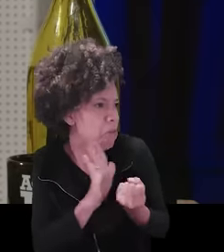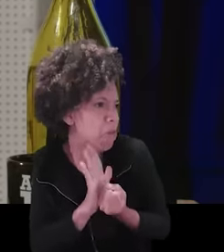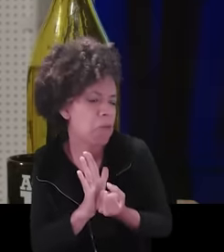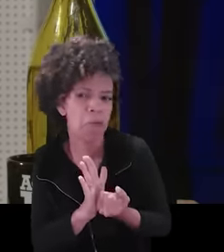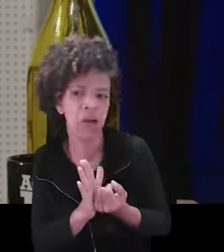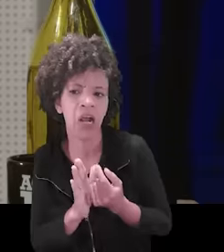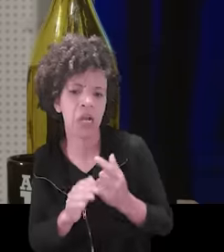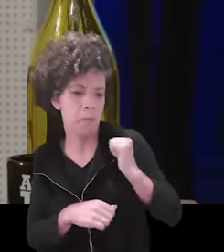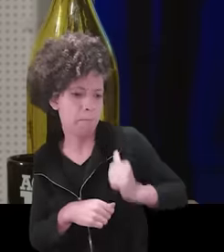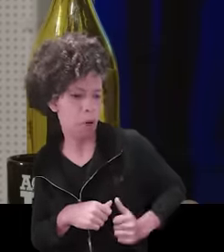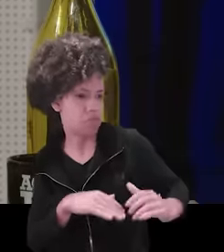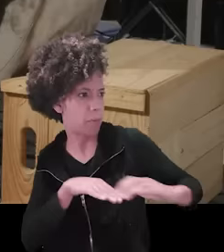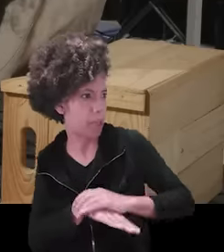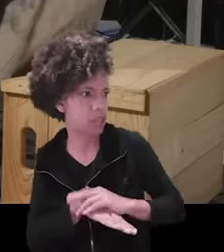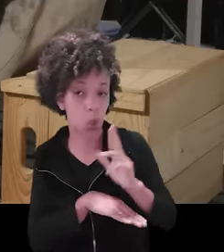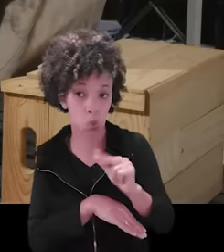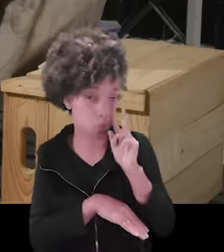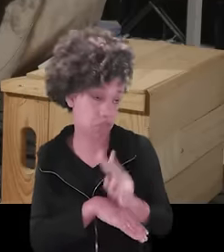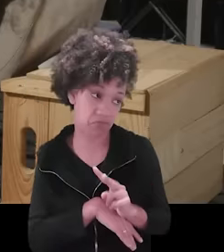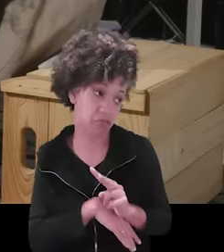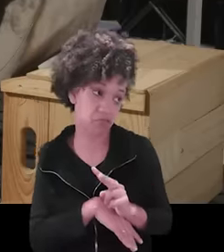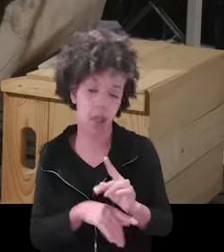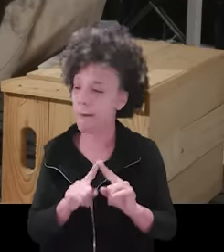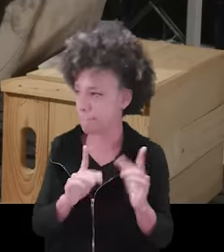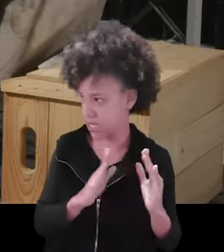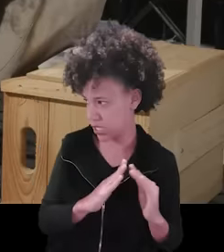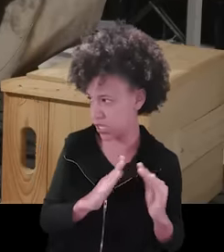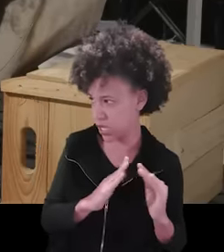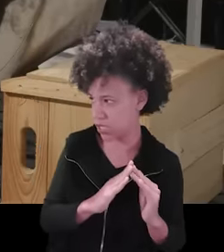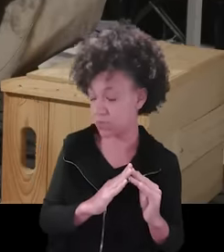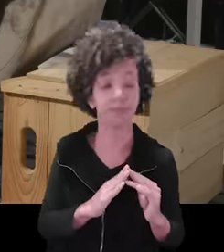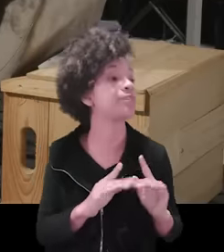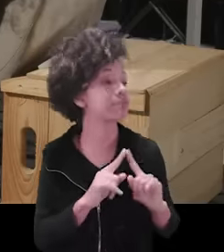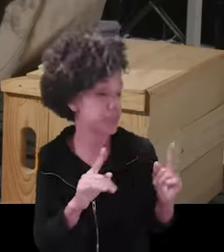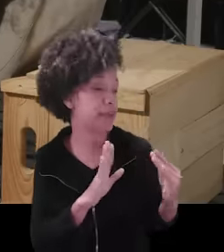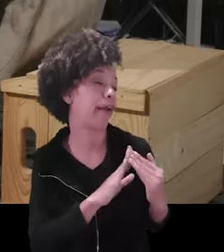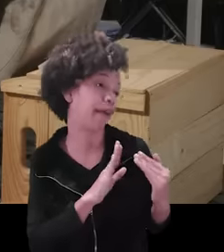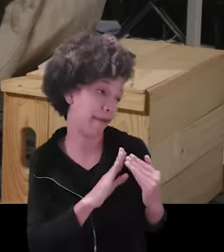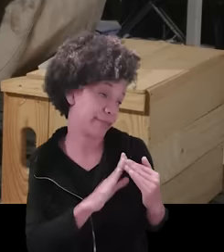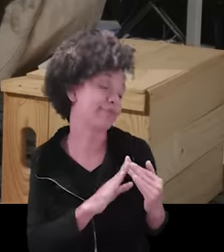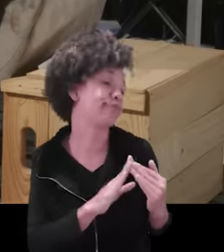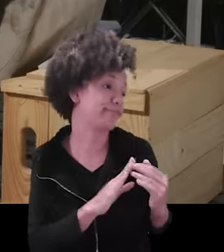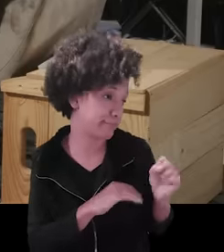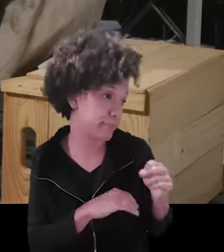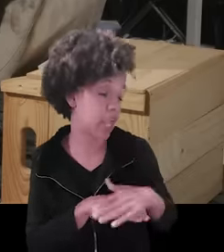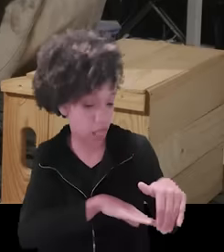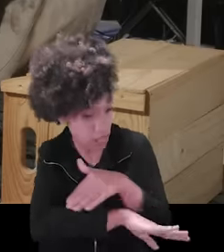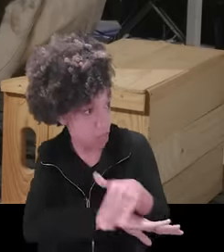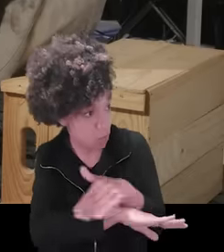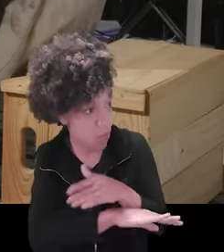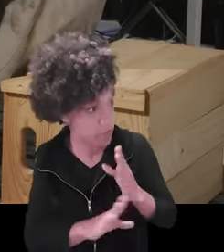lojas de marca e encontra a bolsa sapato eu nunca vi isso mas em casa se eu ficar passando eu vou aí